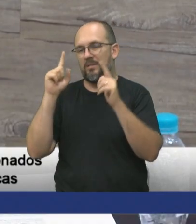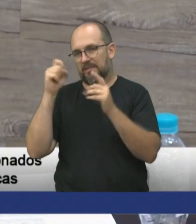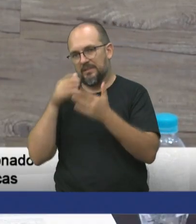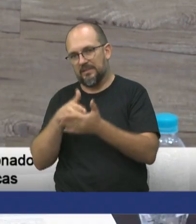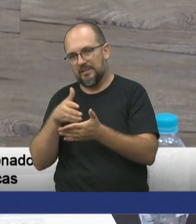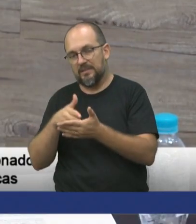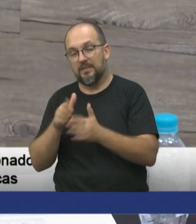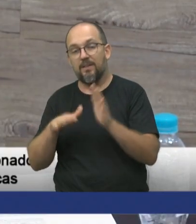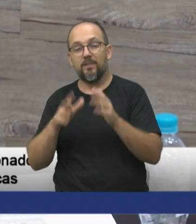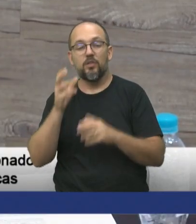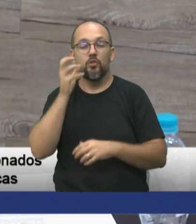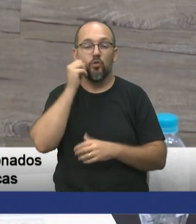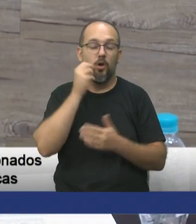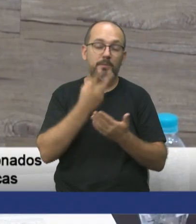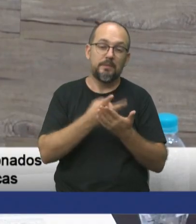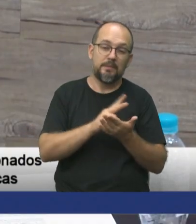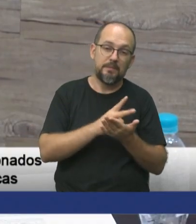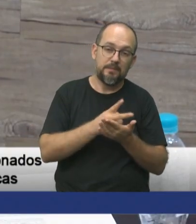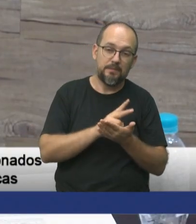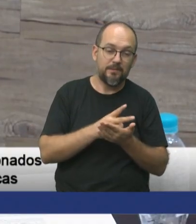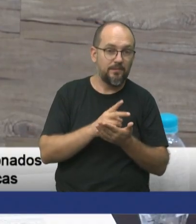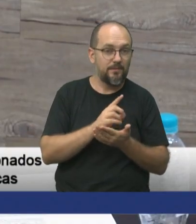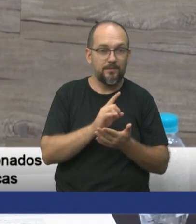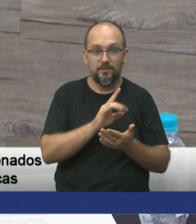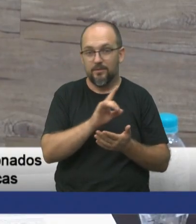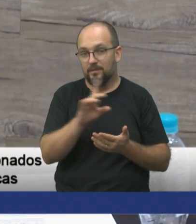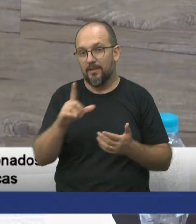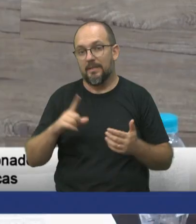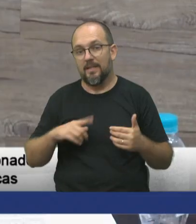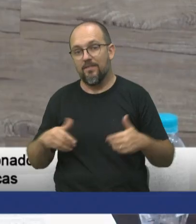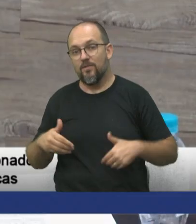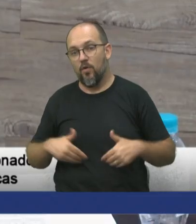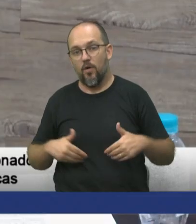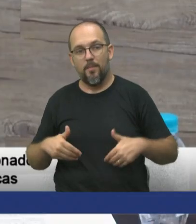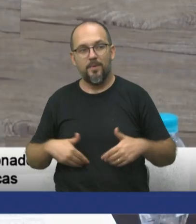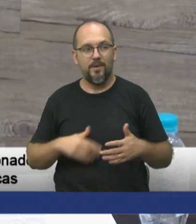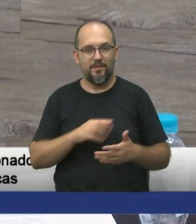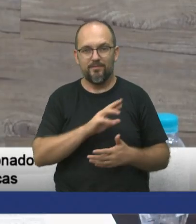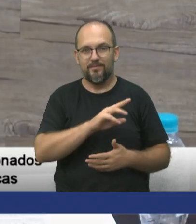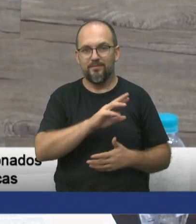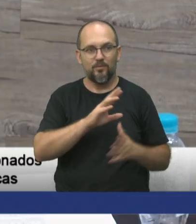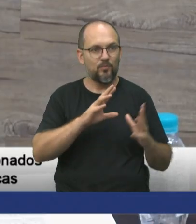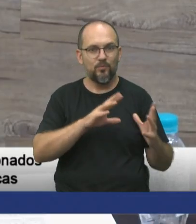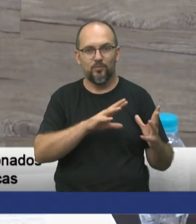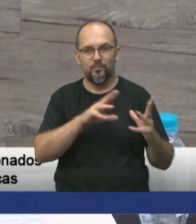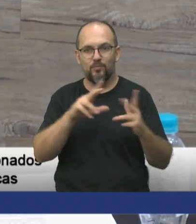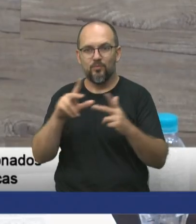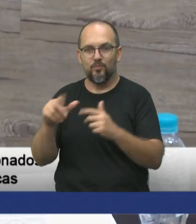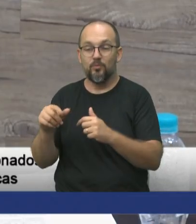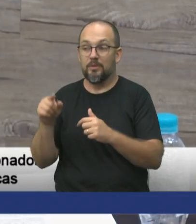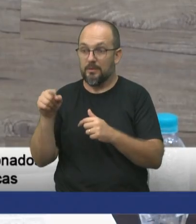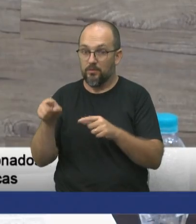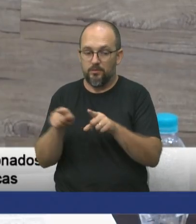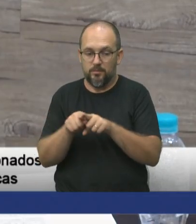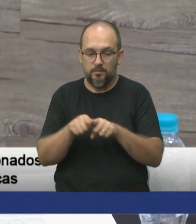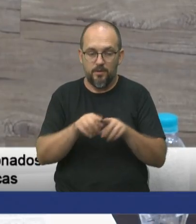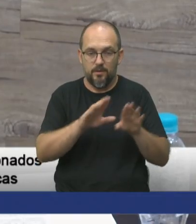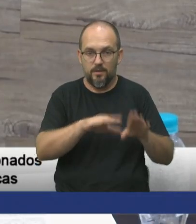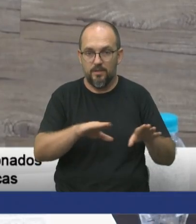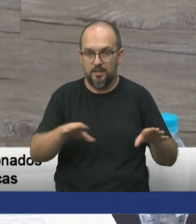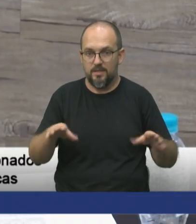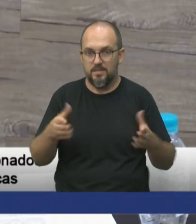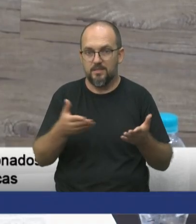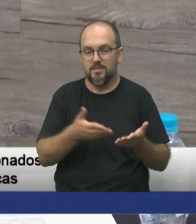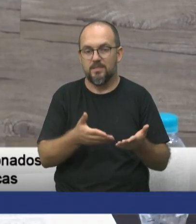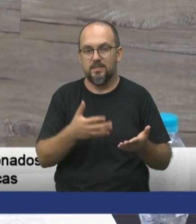uma noite mal dormida, quem não tem fome fora do horário, e isso atravessa as crianças, sendo